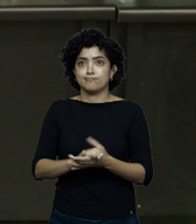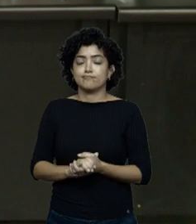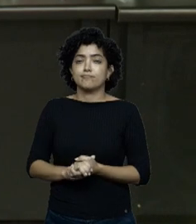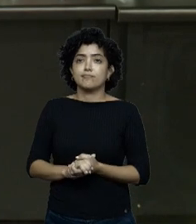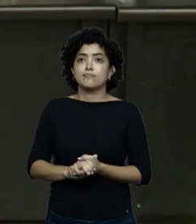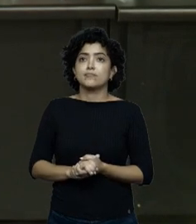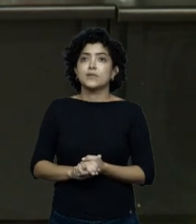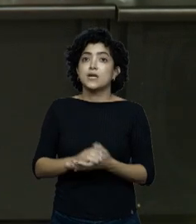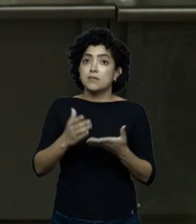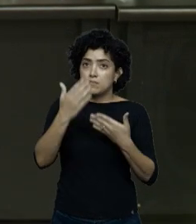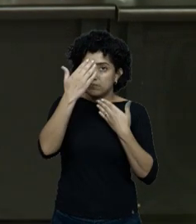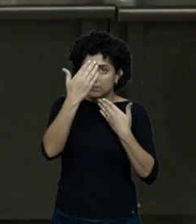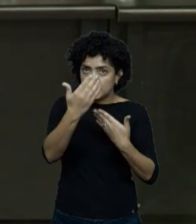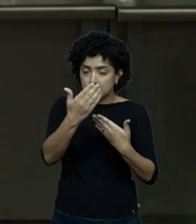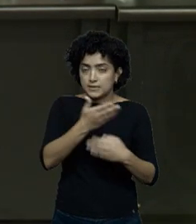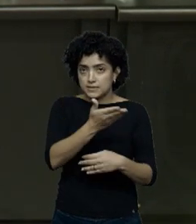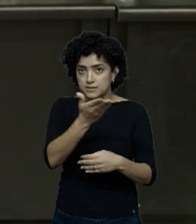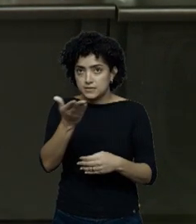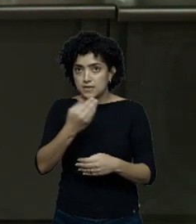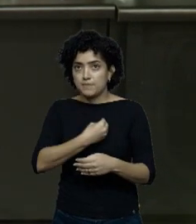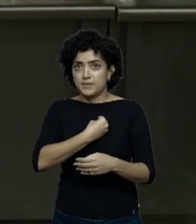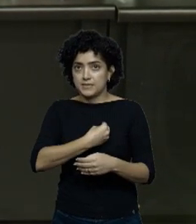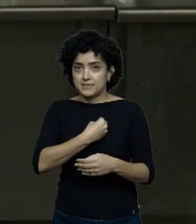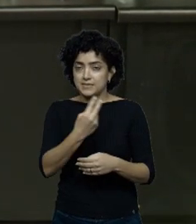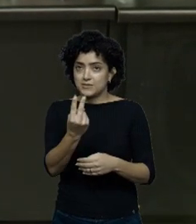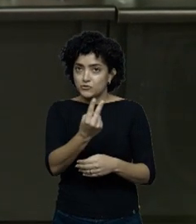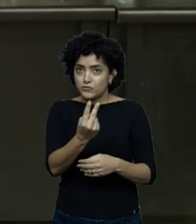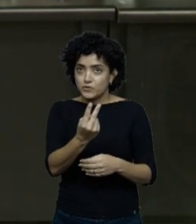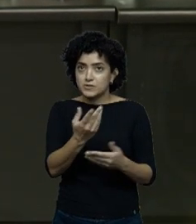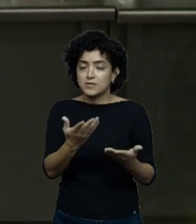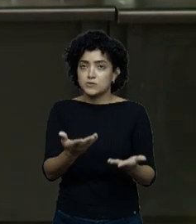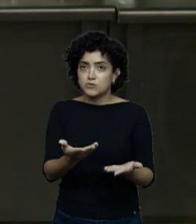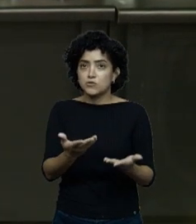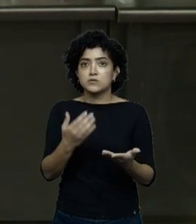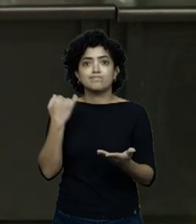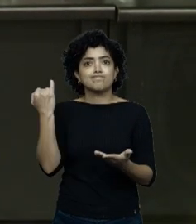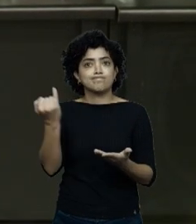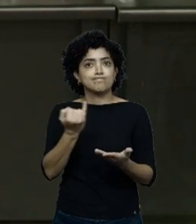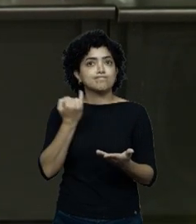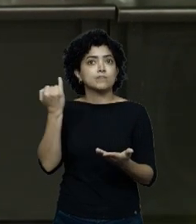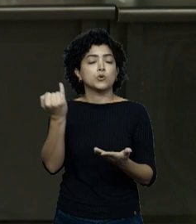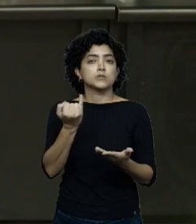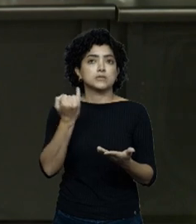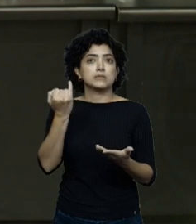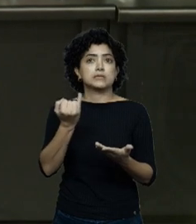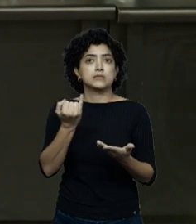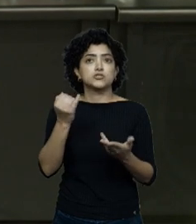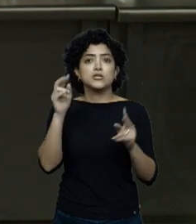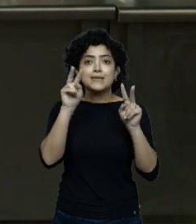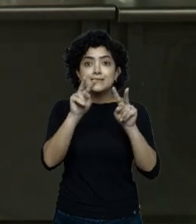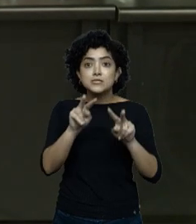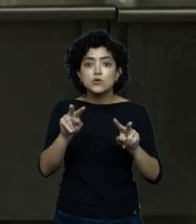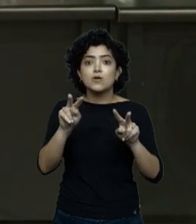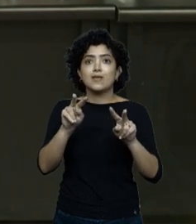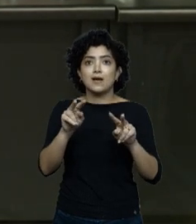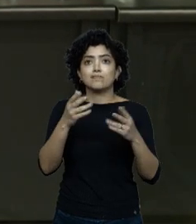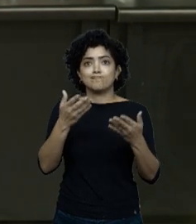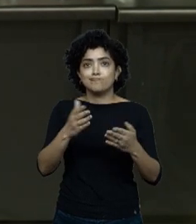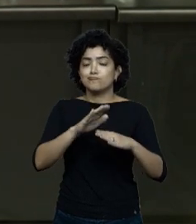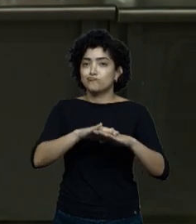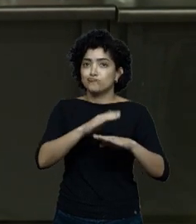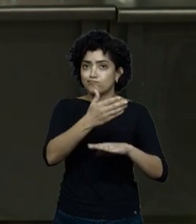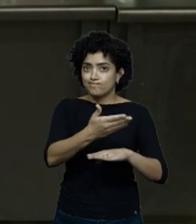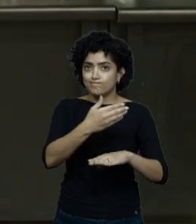mas eu quero agradecer a presença dos dois promotores porque é fundamental a gente ter esse olhar né do Ministério Público